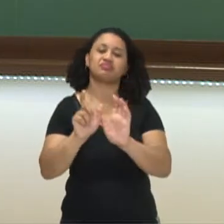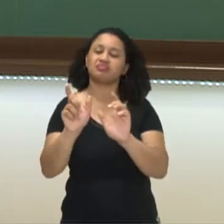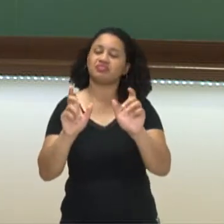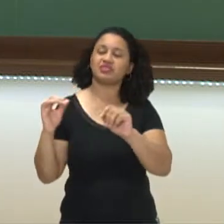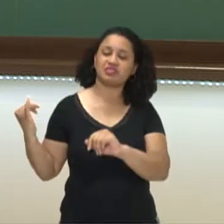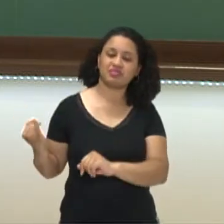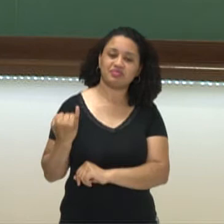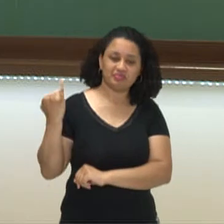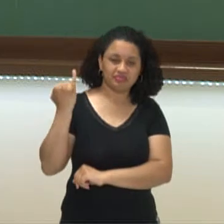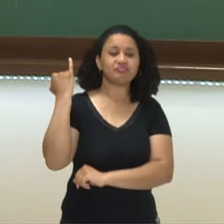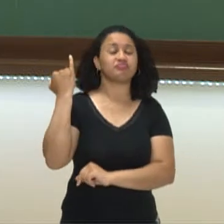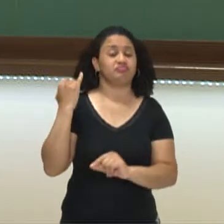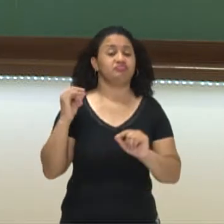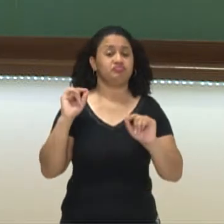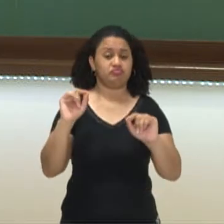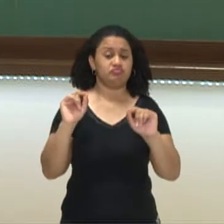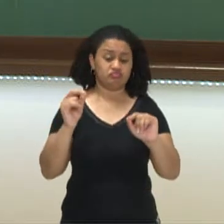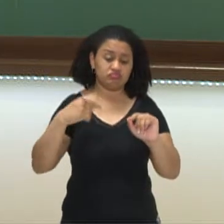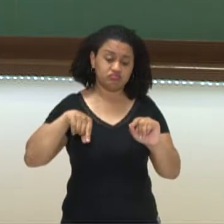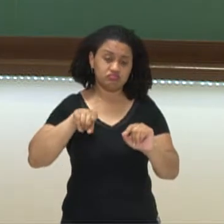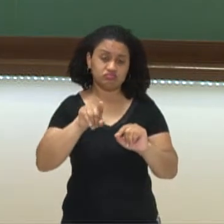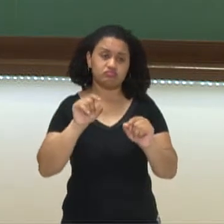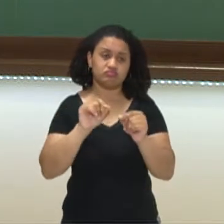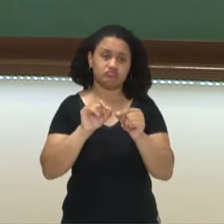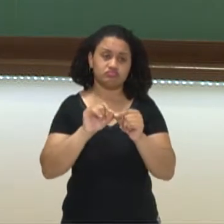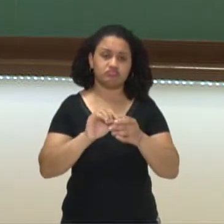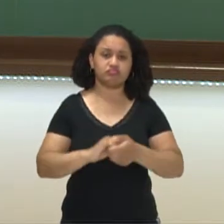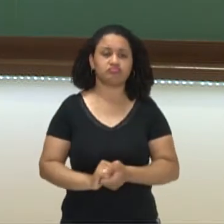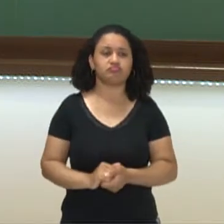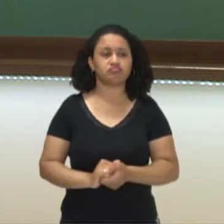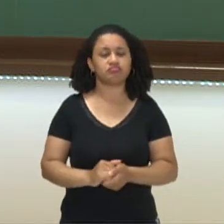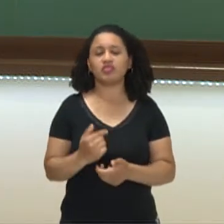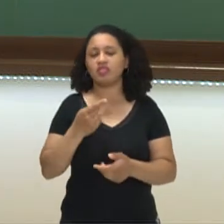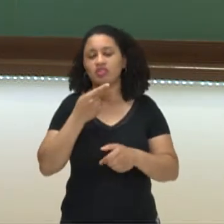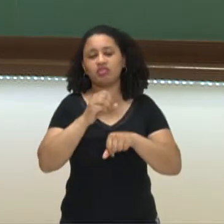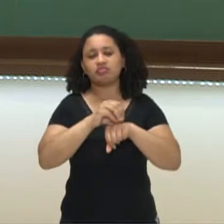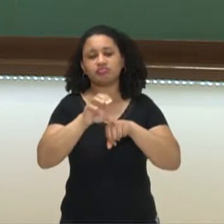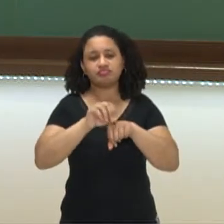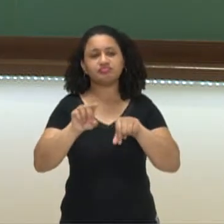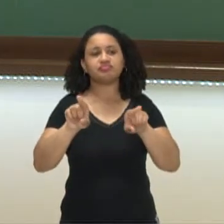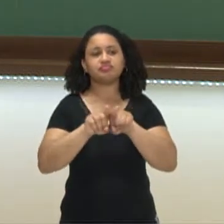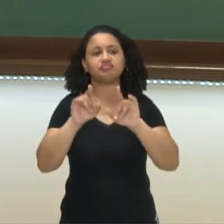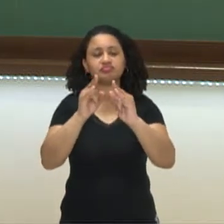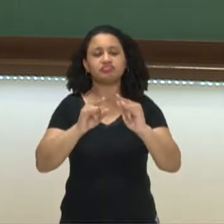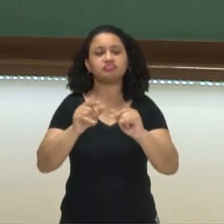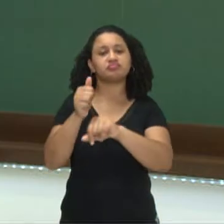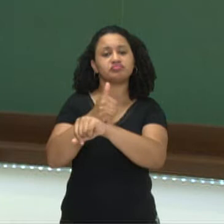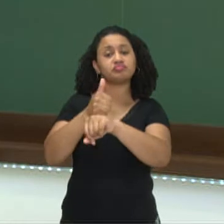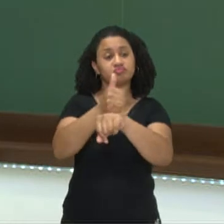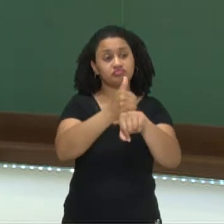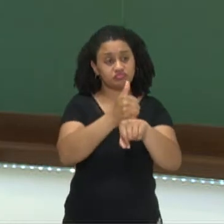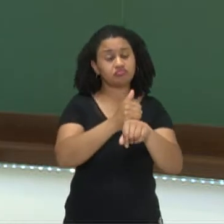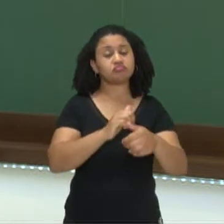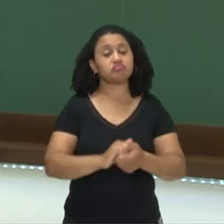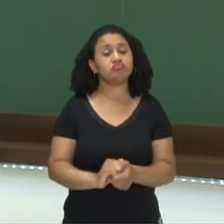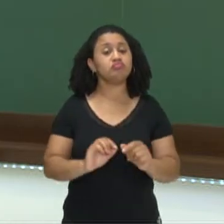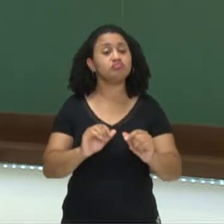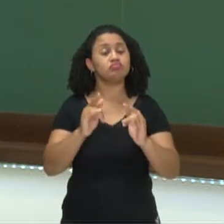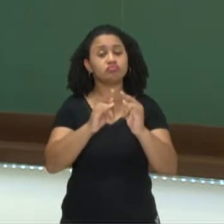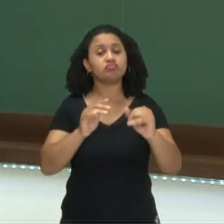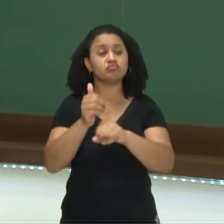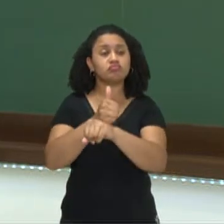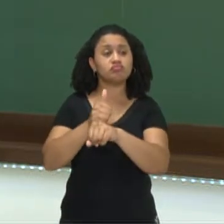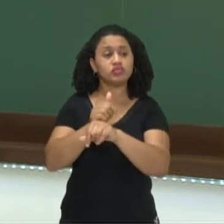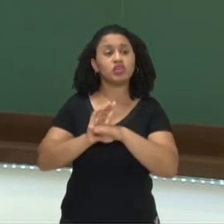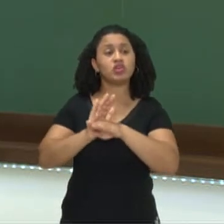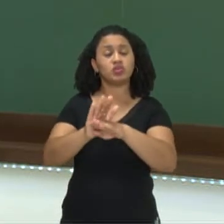muito importantes para você. A gente já falou de dicas como feiras de profissões. As feiras de profissões